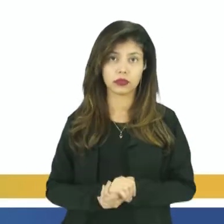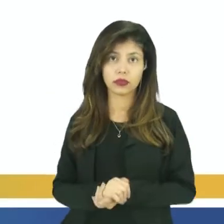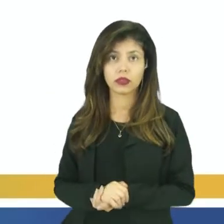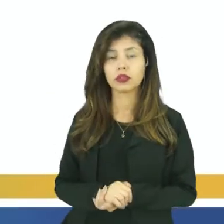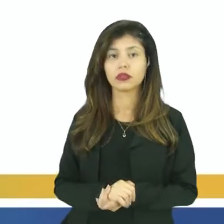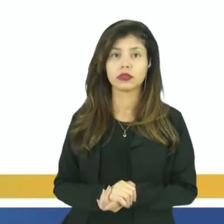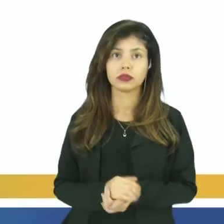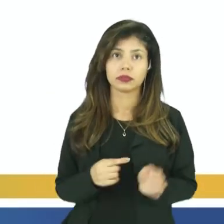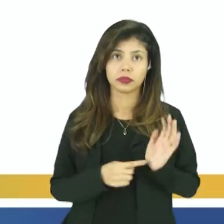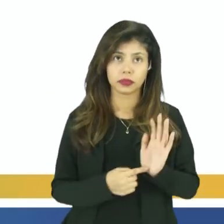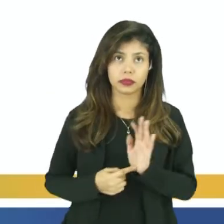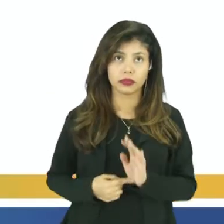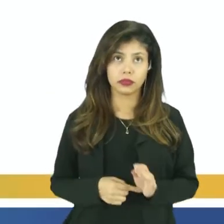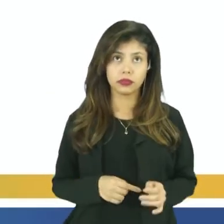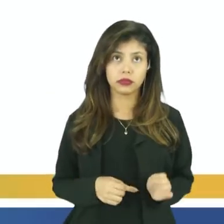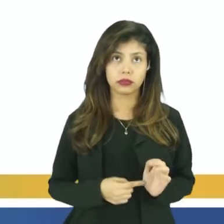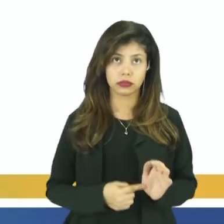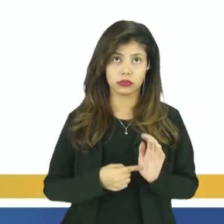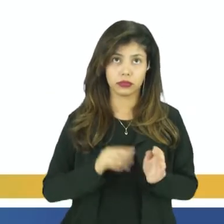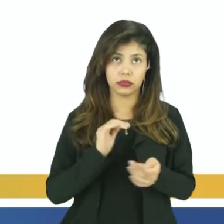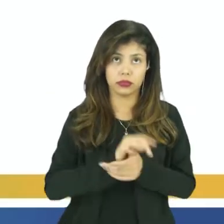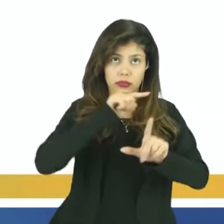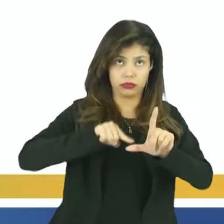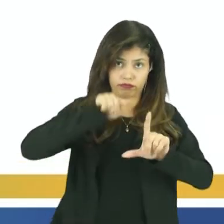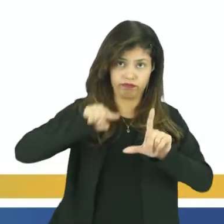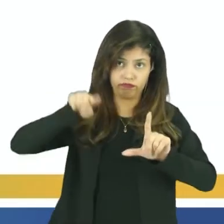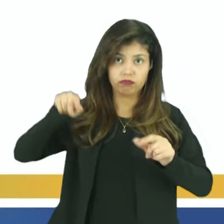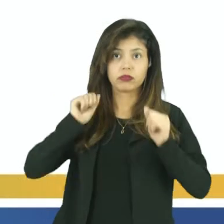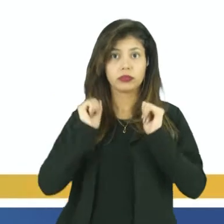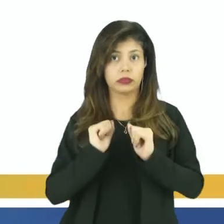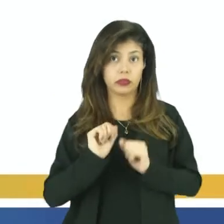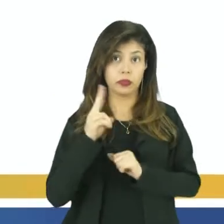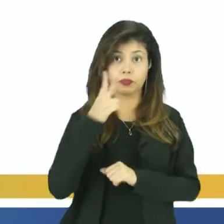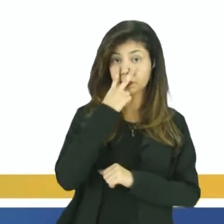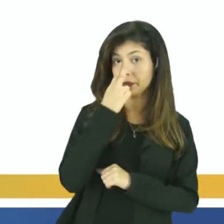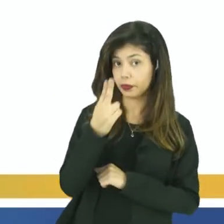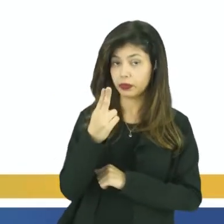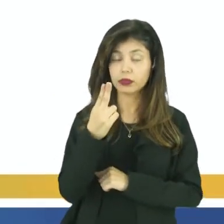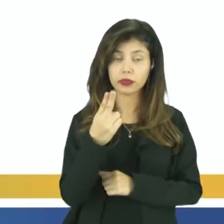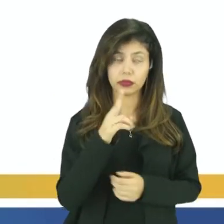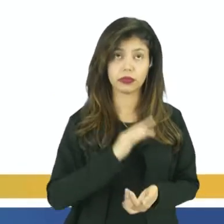você percebe que no gráfico de linha, ele pode ou não aparecer